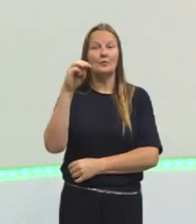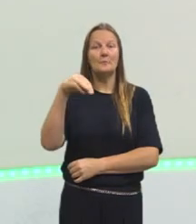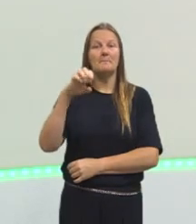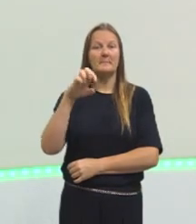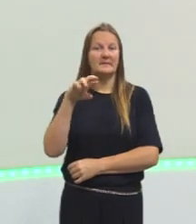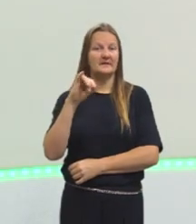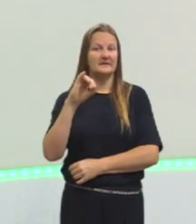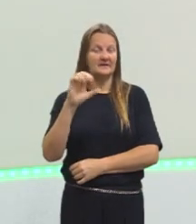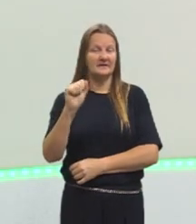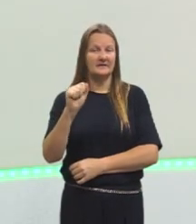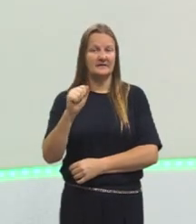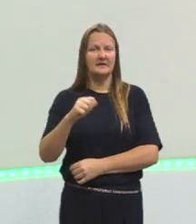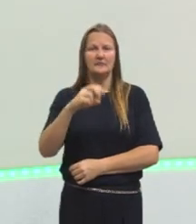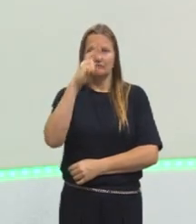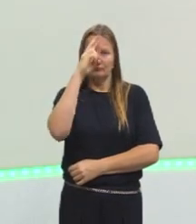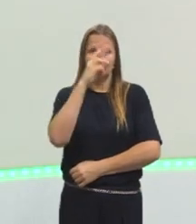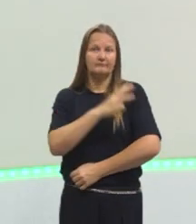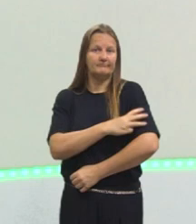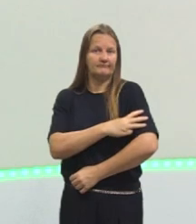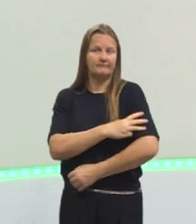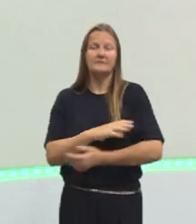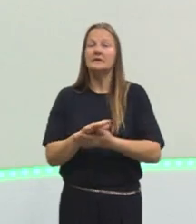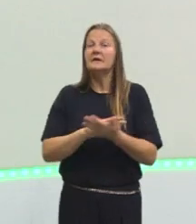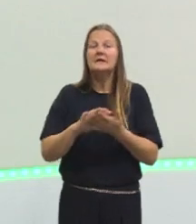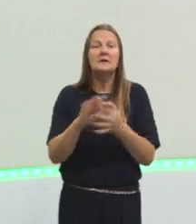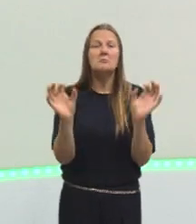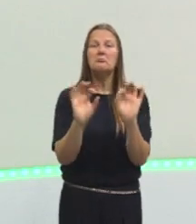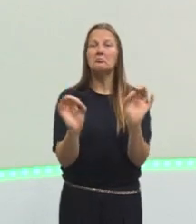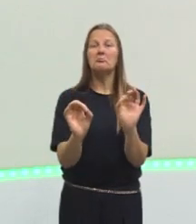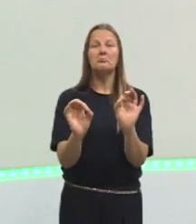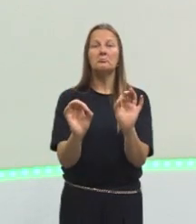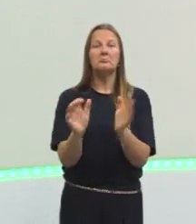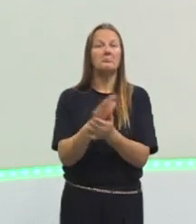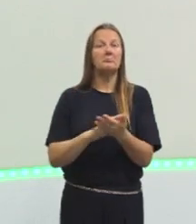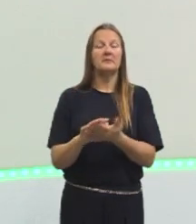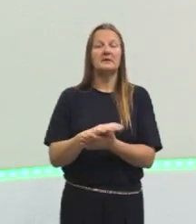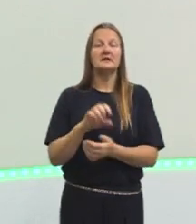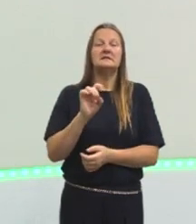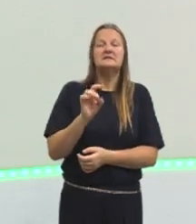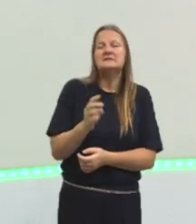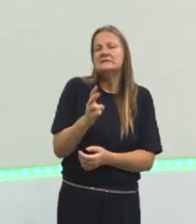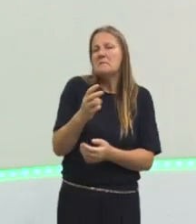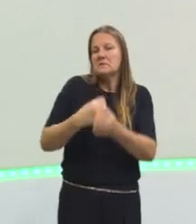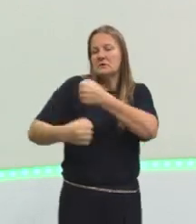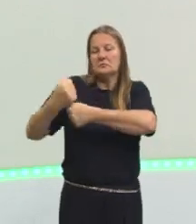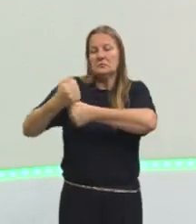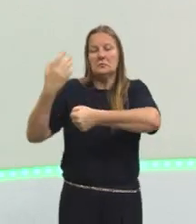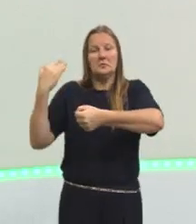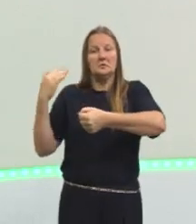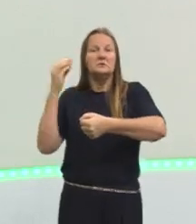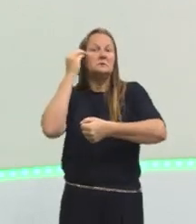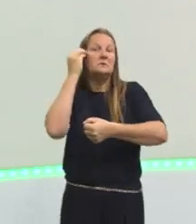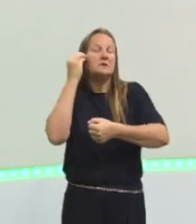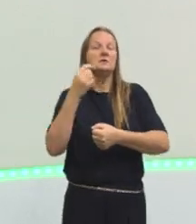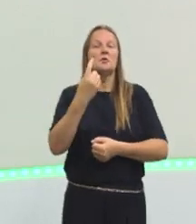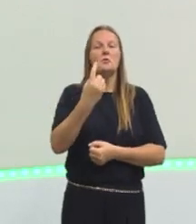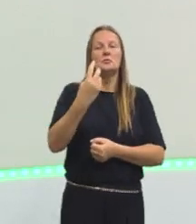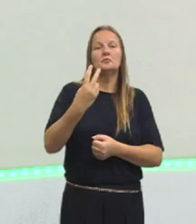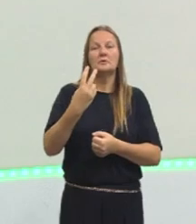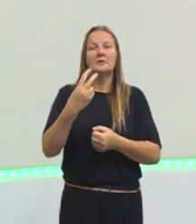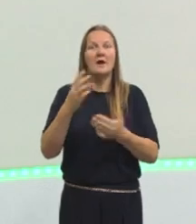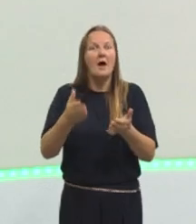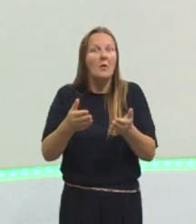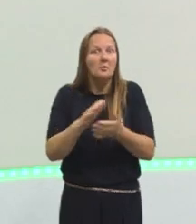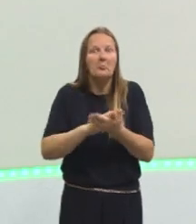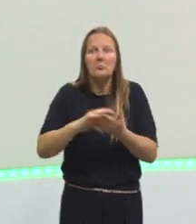finalzinho do ano do terceiro ano ela também não surgiu esse ano e sempre caiu uma questão duas de isomeria esse ano não apareceu